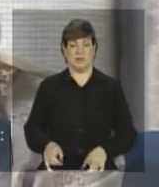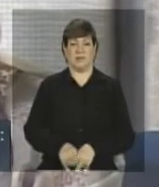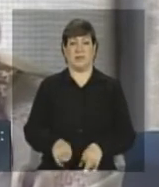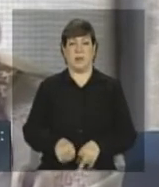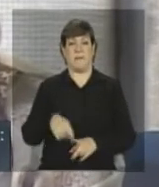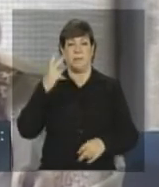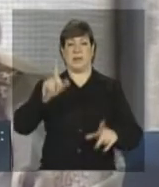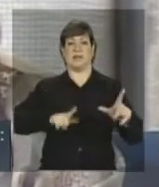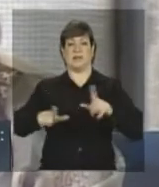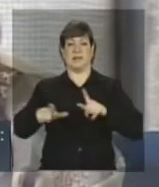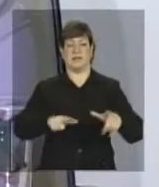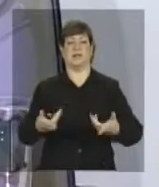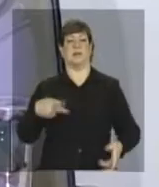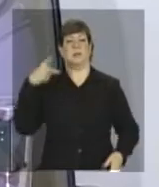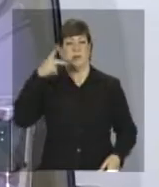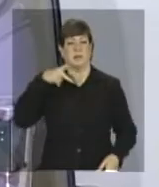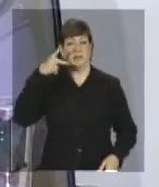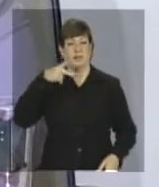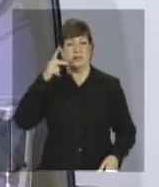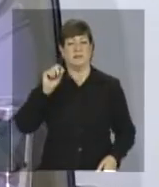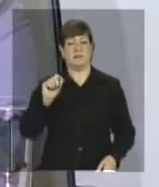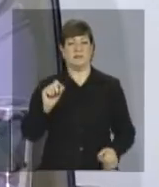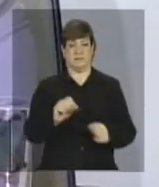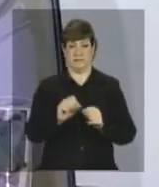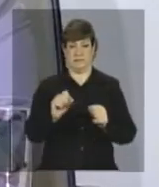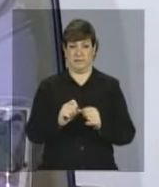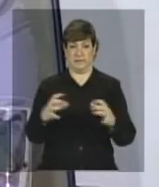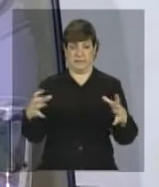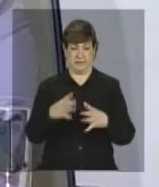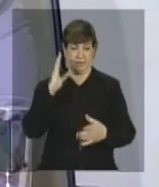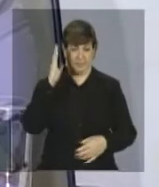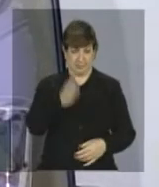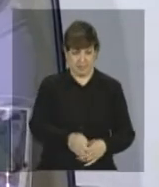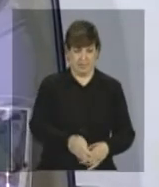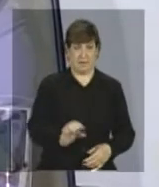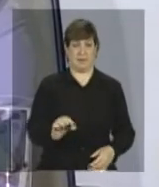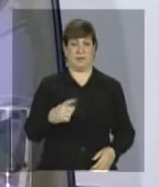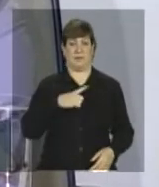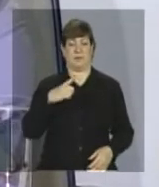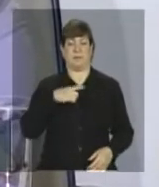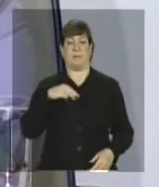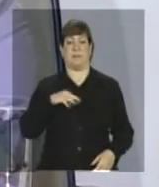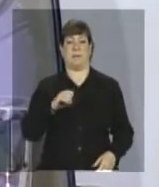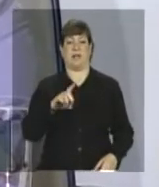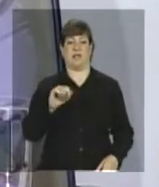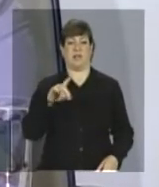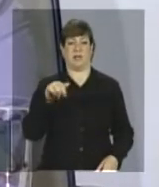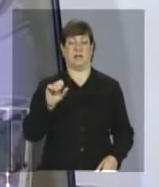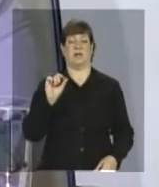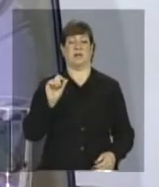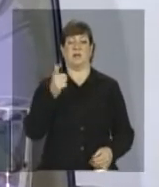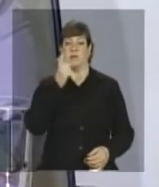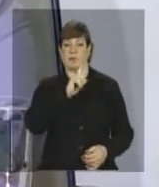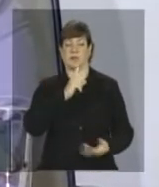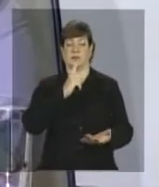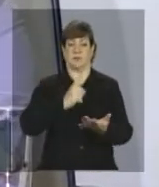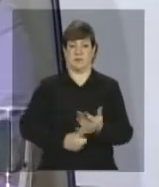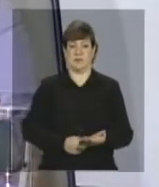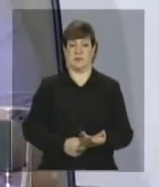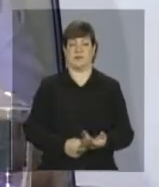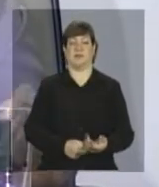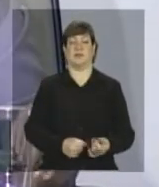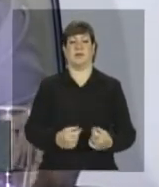desenvolvimento de ações e políticas que incidem diretamente em medidas para garantir a conquista e